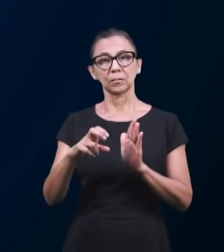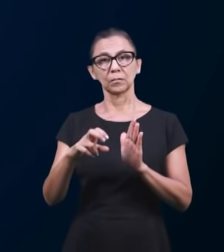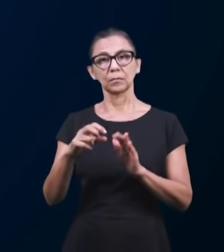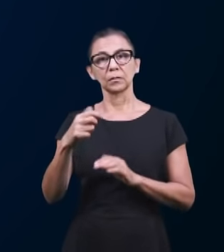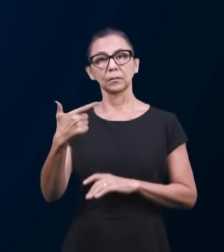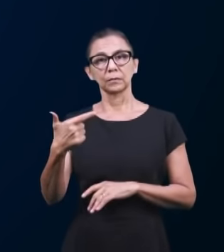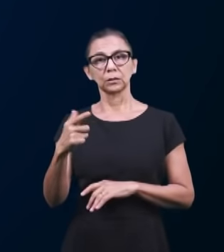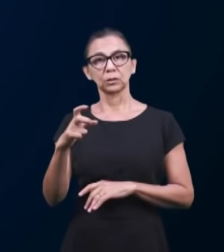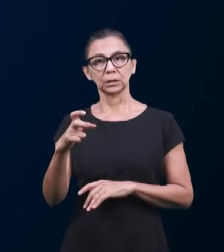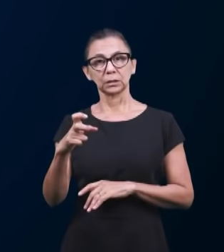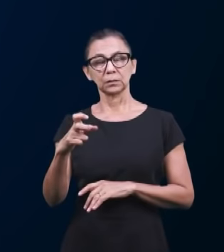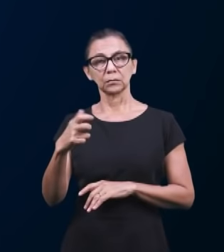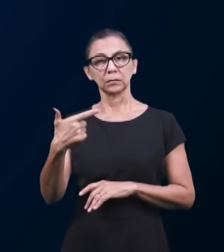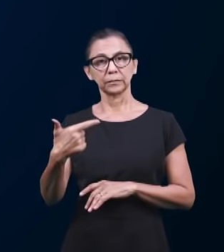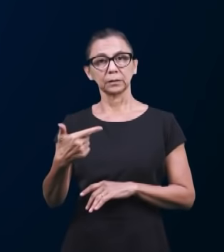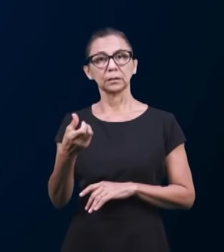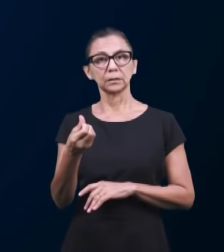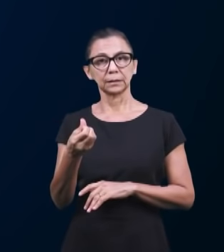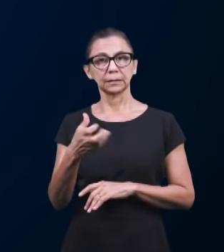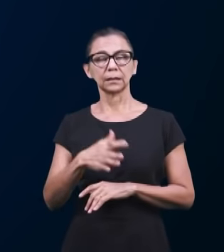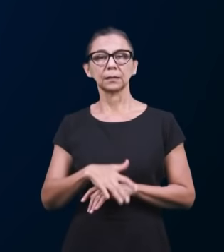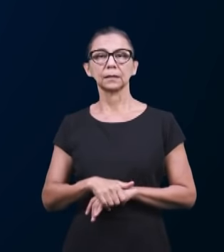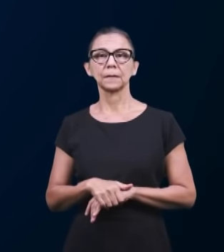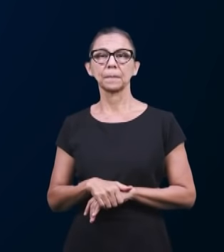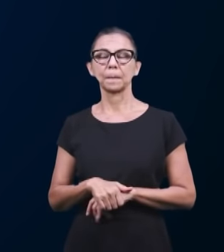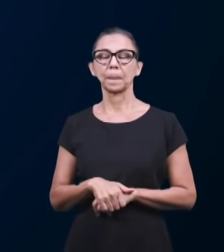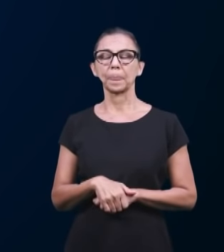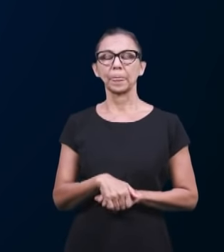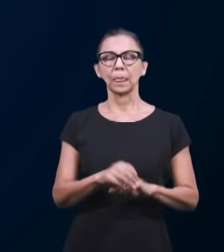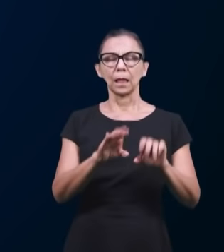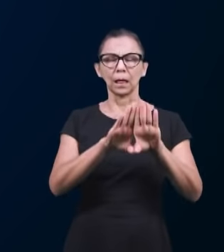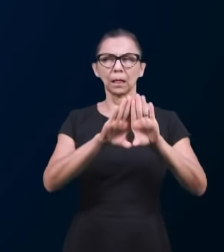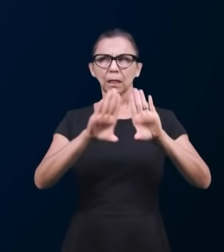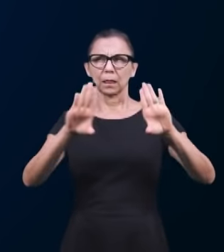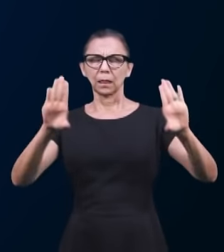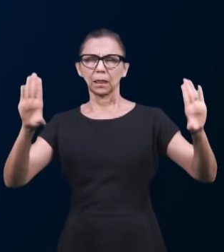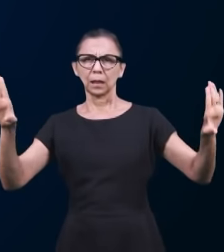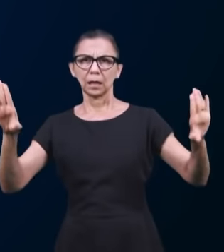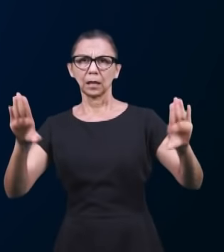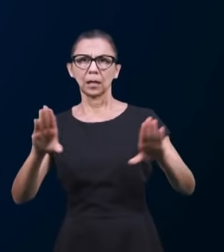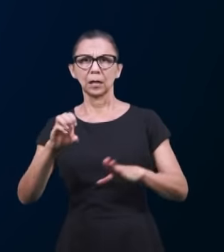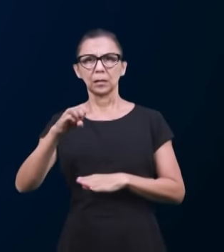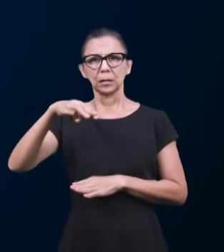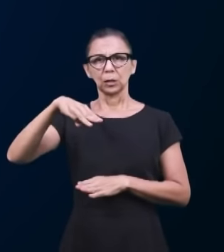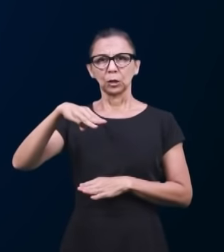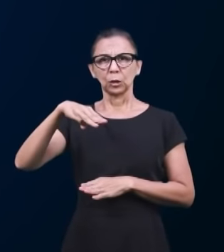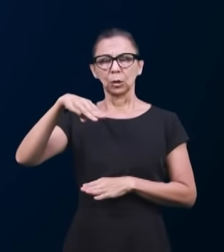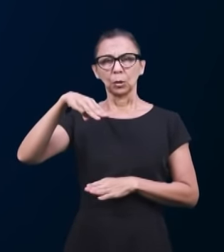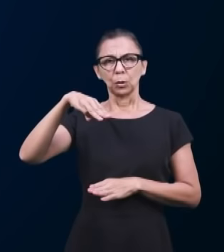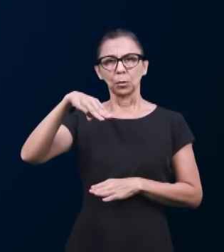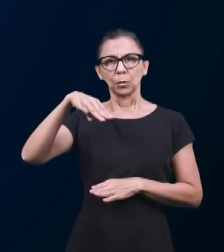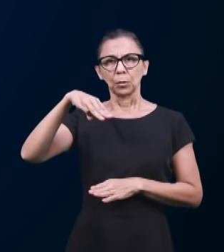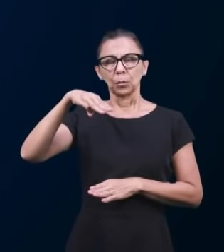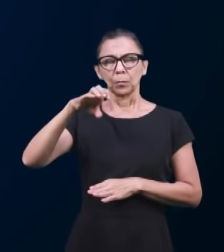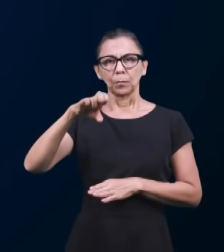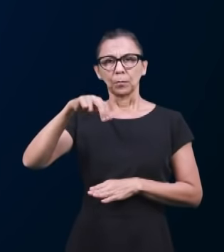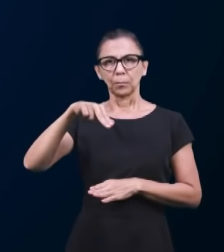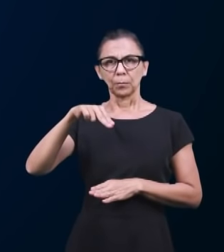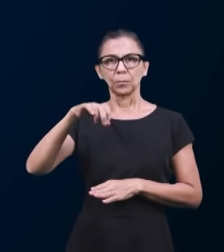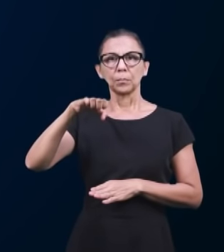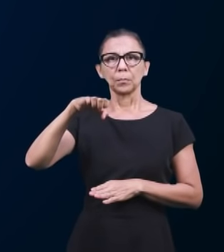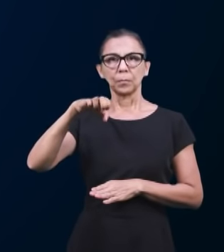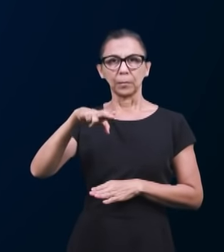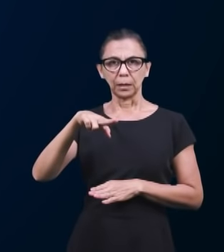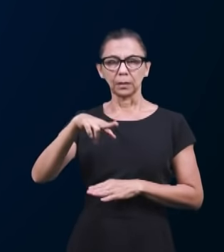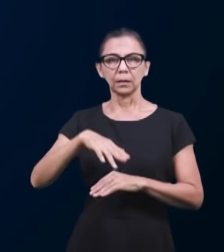Esta, pois, é a escritura que se escreveu, Mene, Mene, Tekel, Ufarsin. Esta é a interpretação